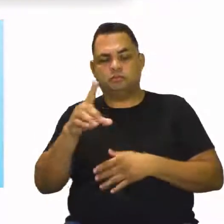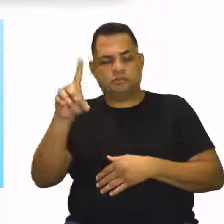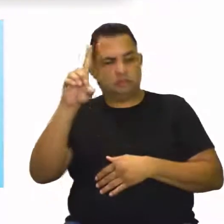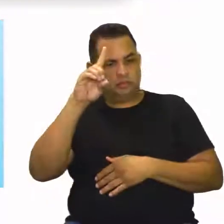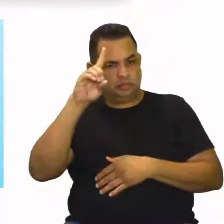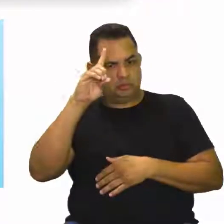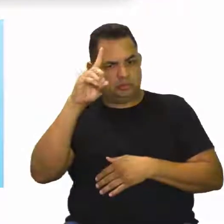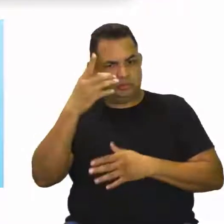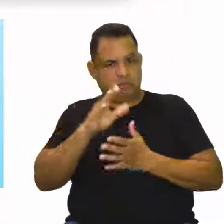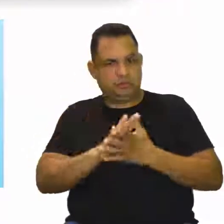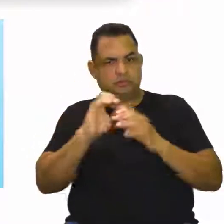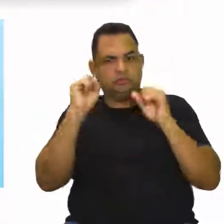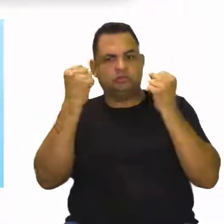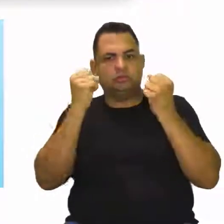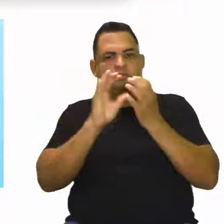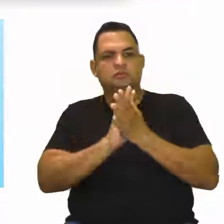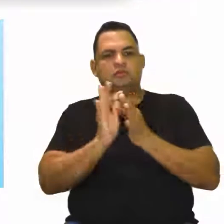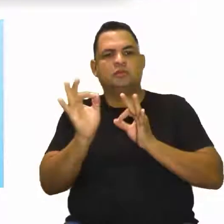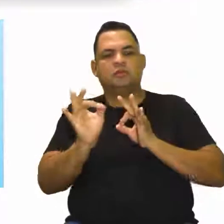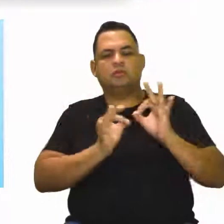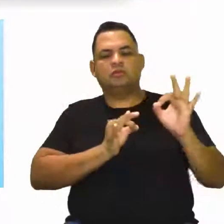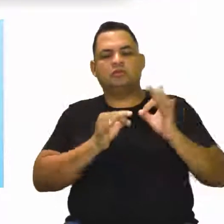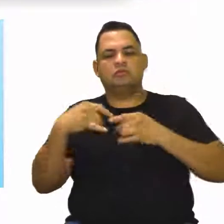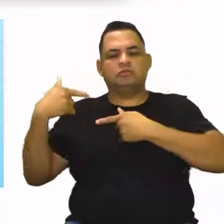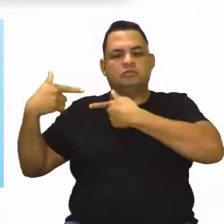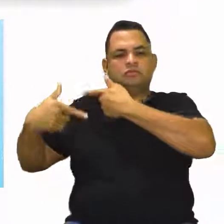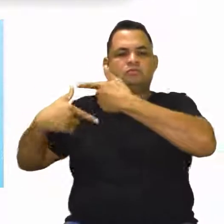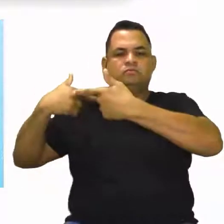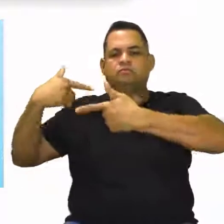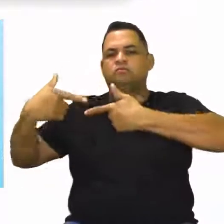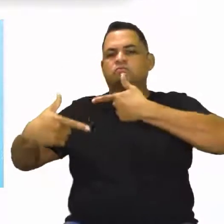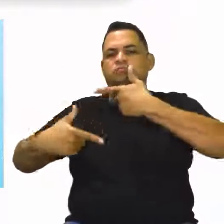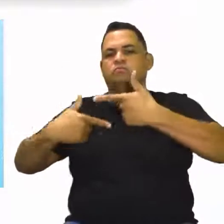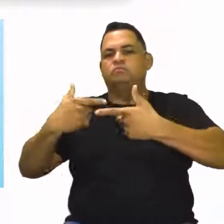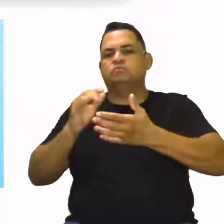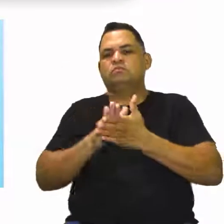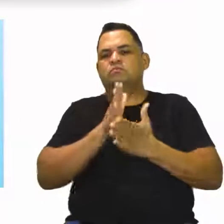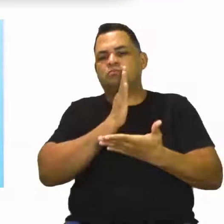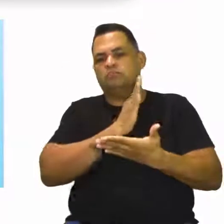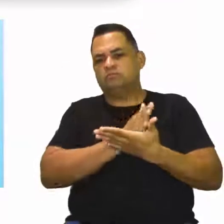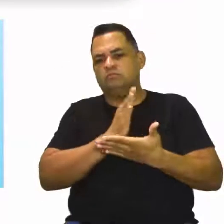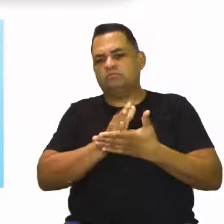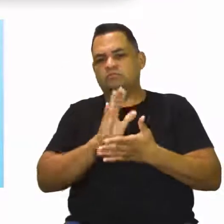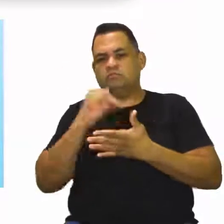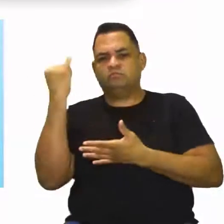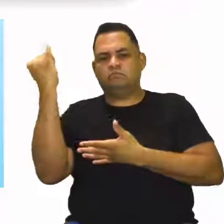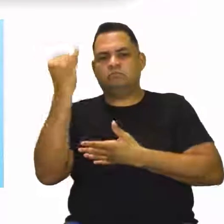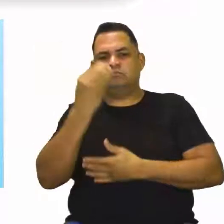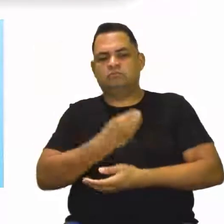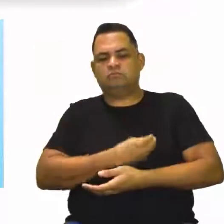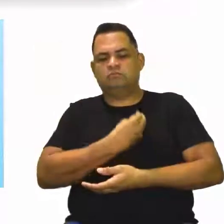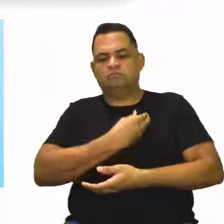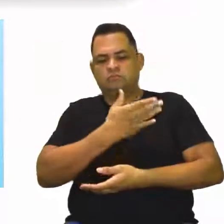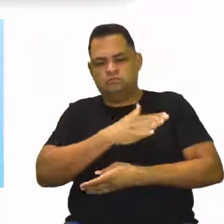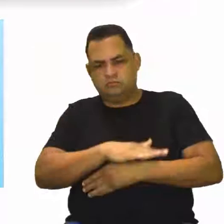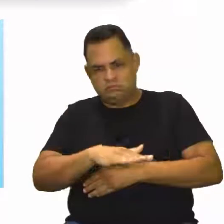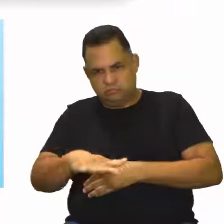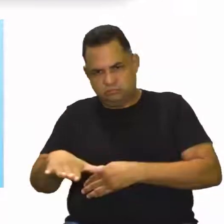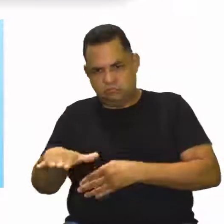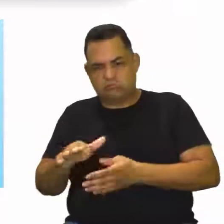diário e a atividade física, eles foram aí tradicionalmente, né, uma parte importante na vida das